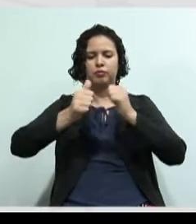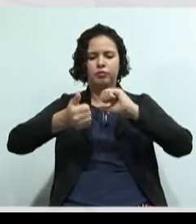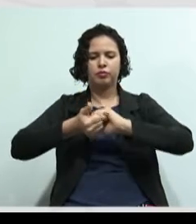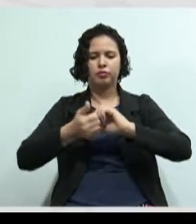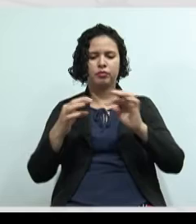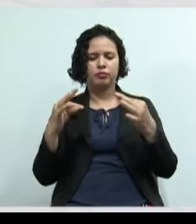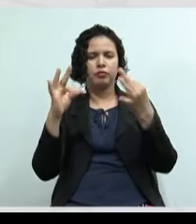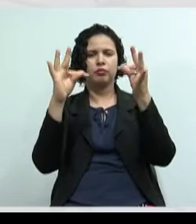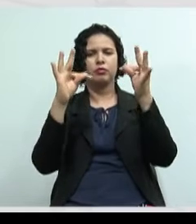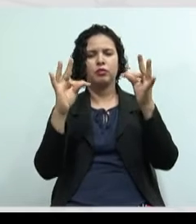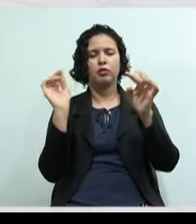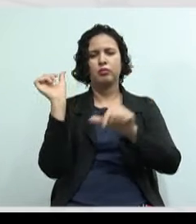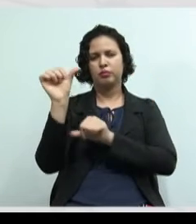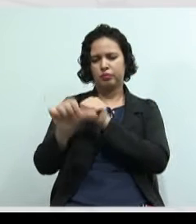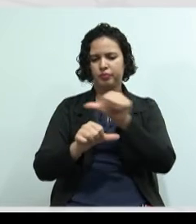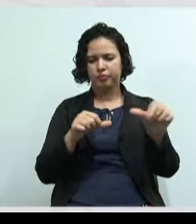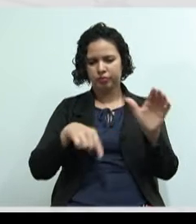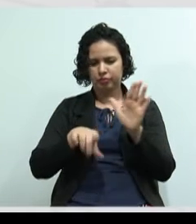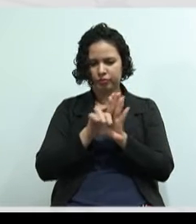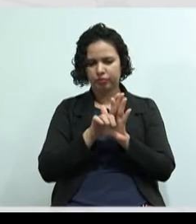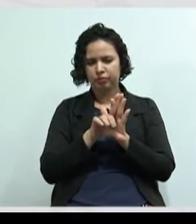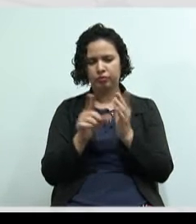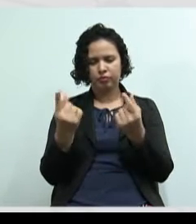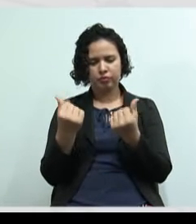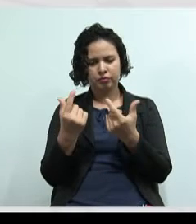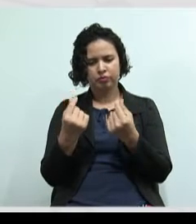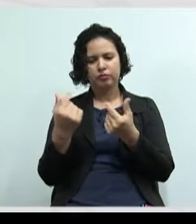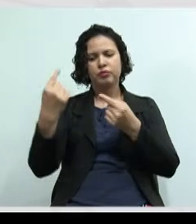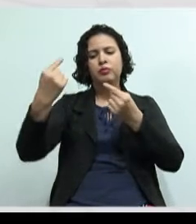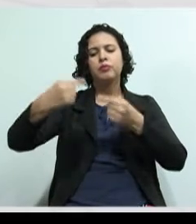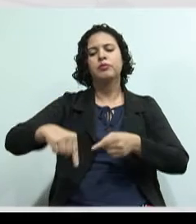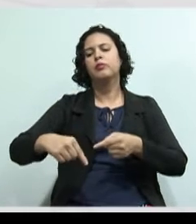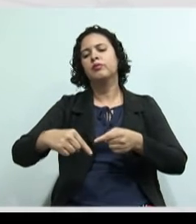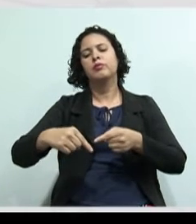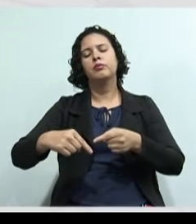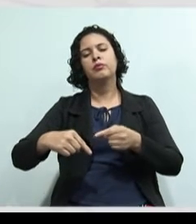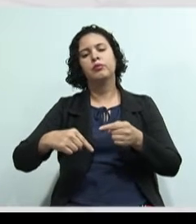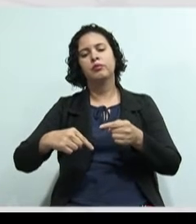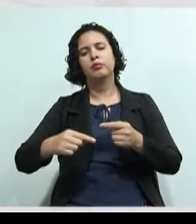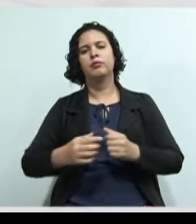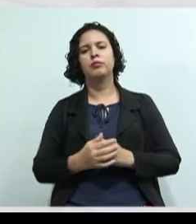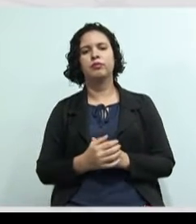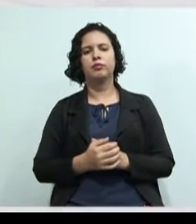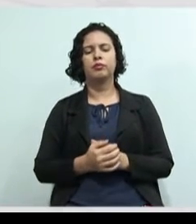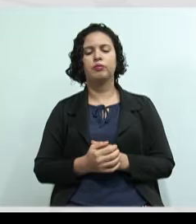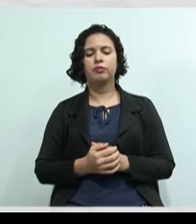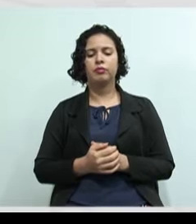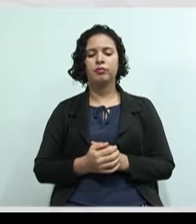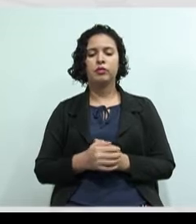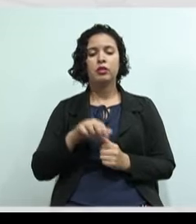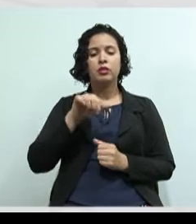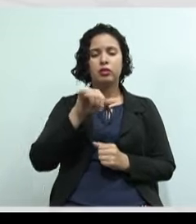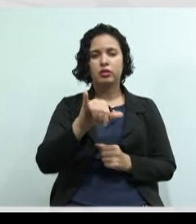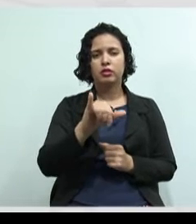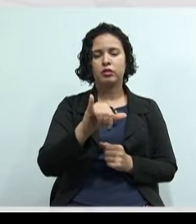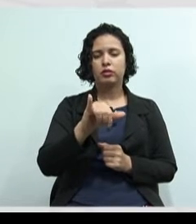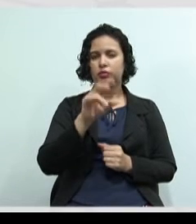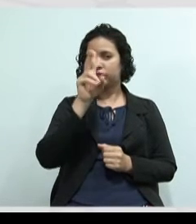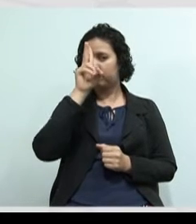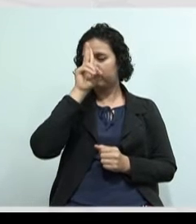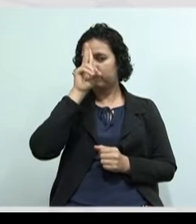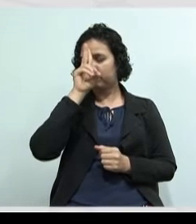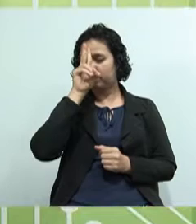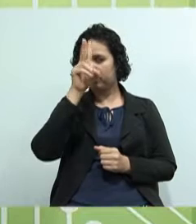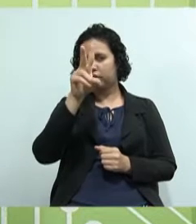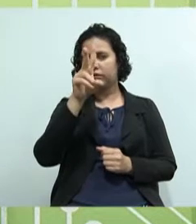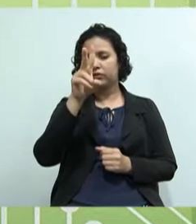mudanças na legislação, economia, política. E aí eu venho aqui contigo novamente para te dizer, se os pontos fortes, pode voltar para